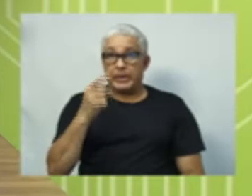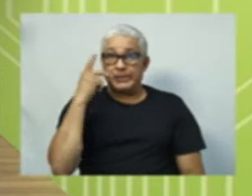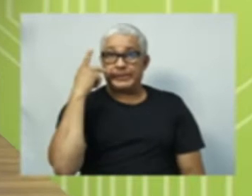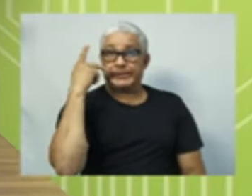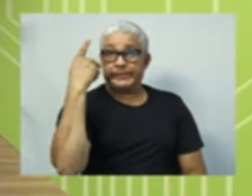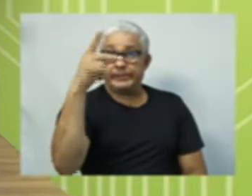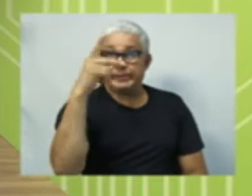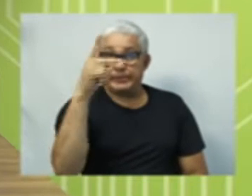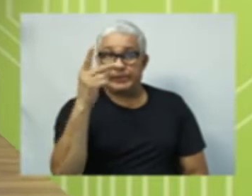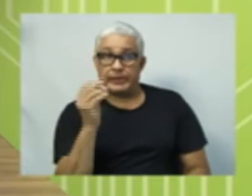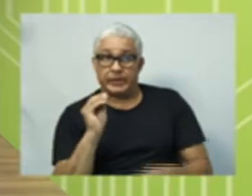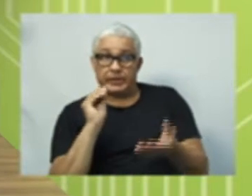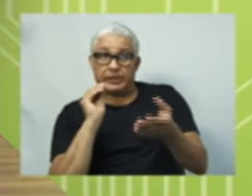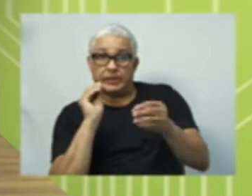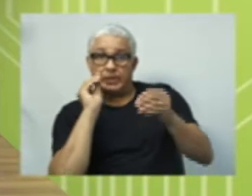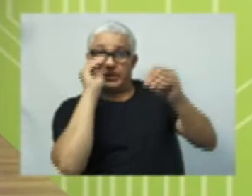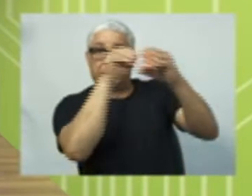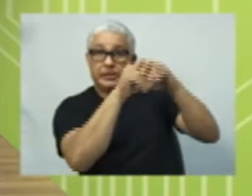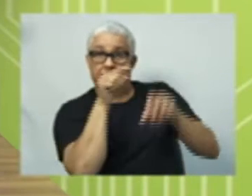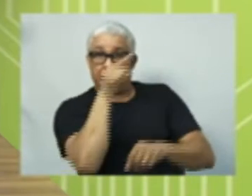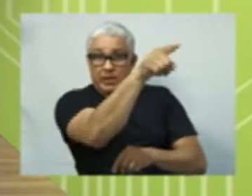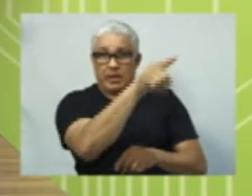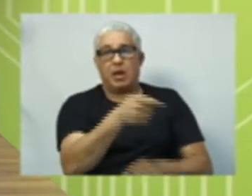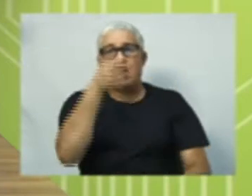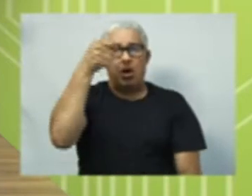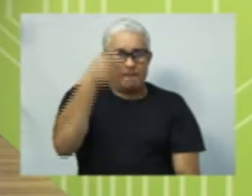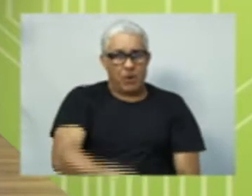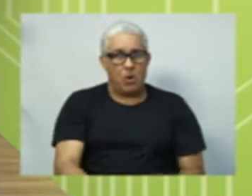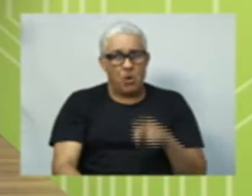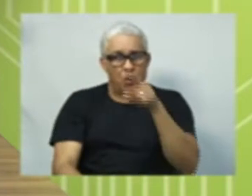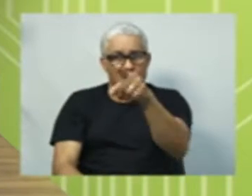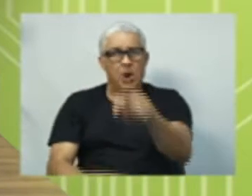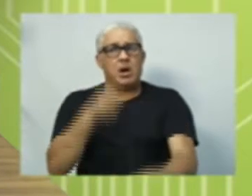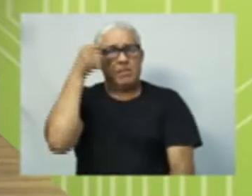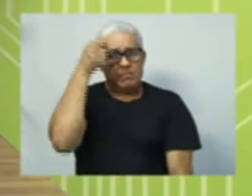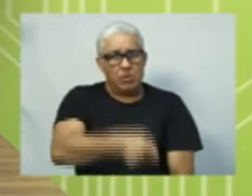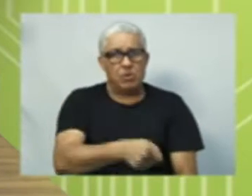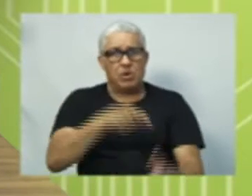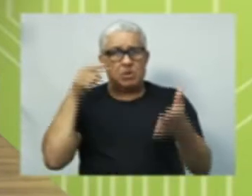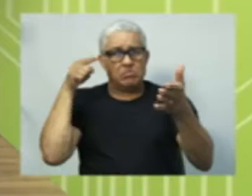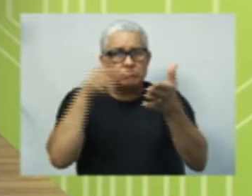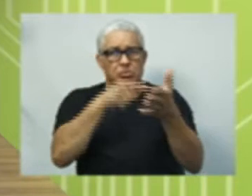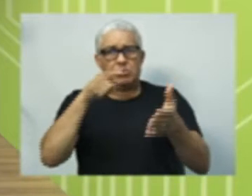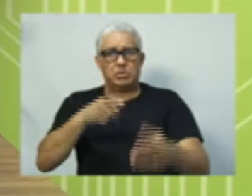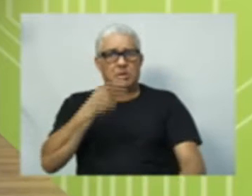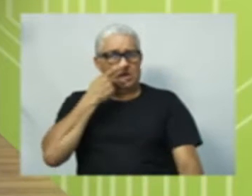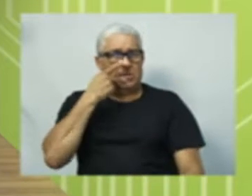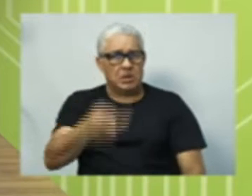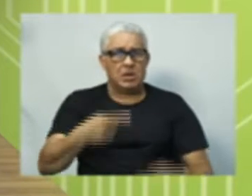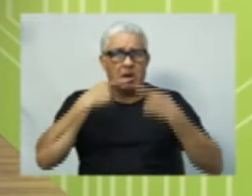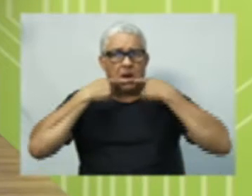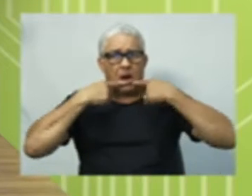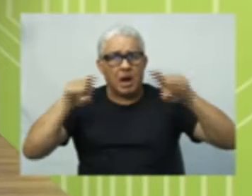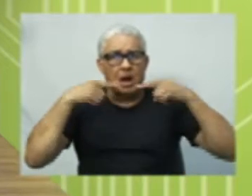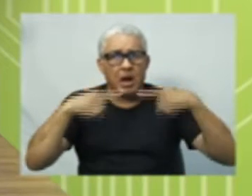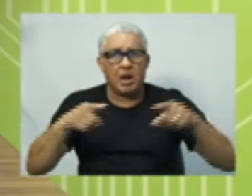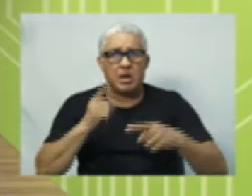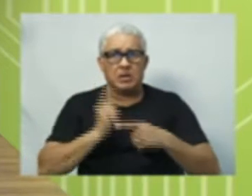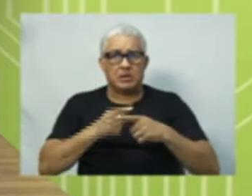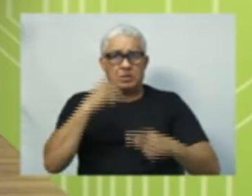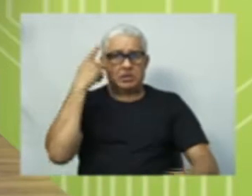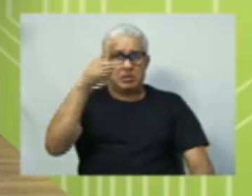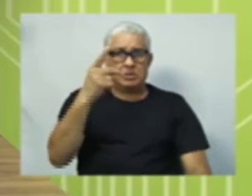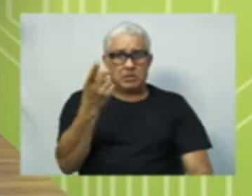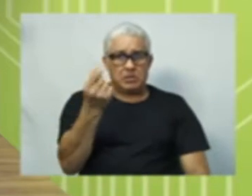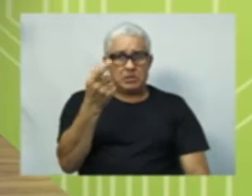sendo empregado ali. Portanto, cobrem, denunciem, falem, cobrem melhoria, porque é seu dinheiro